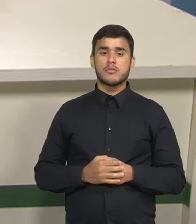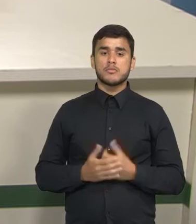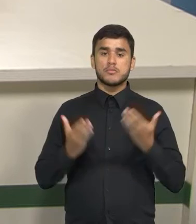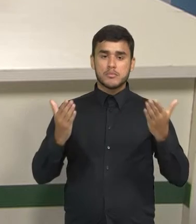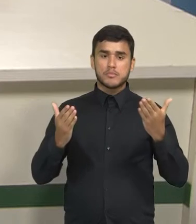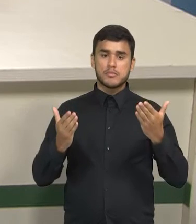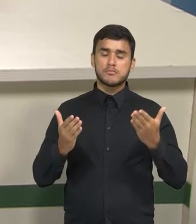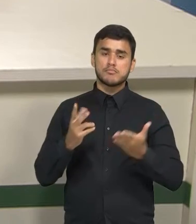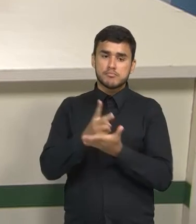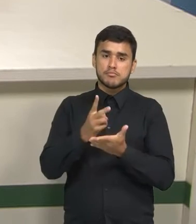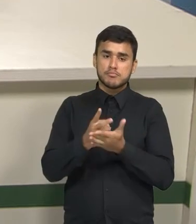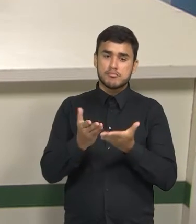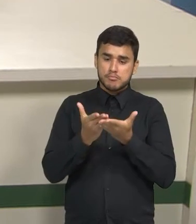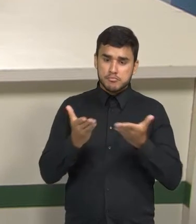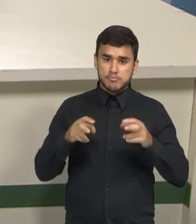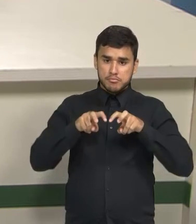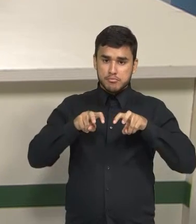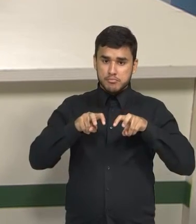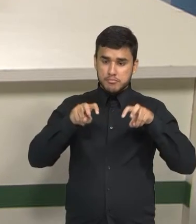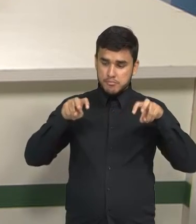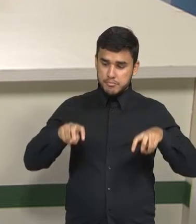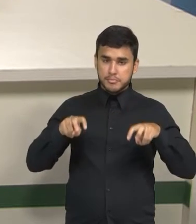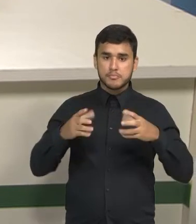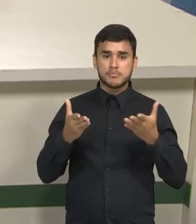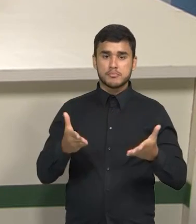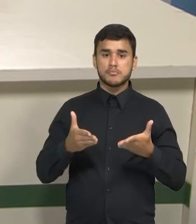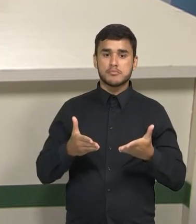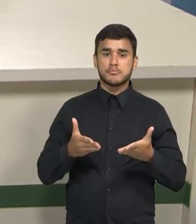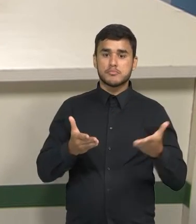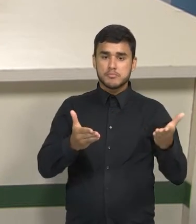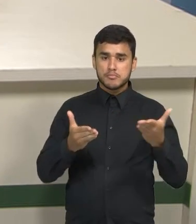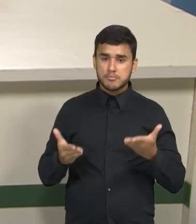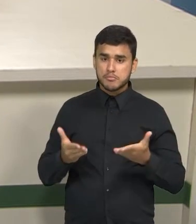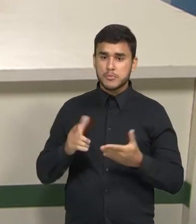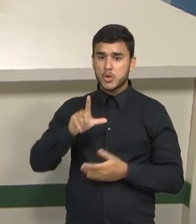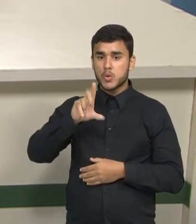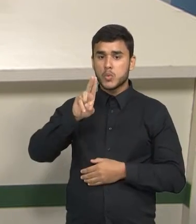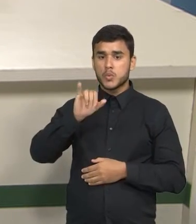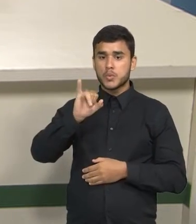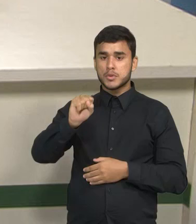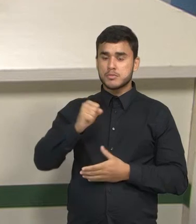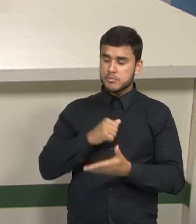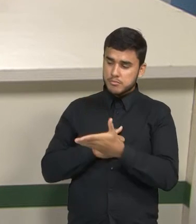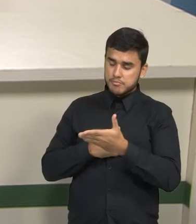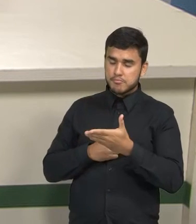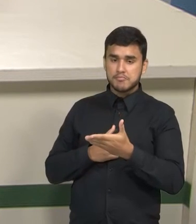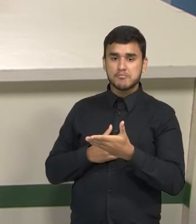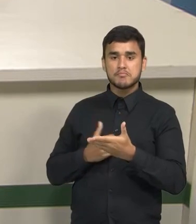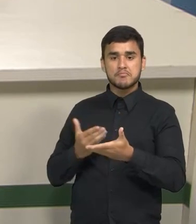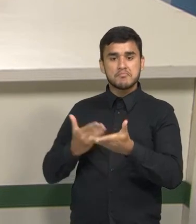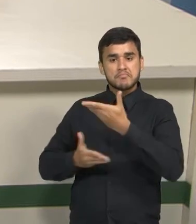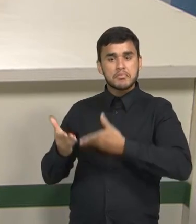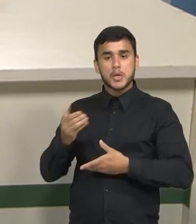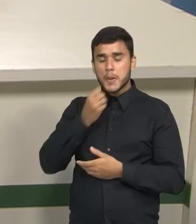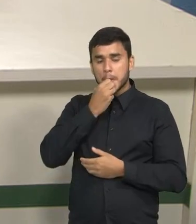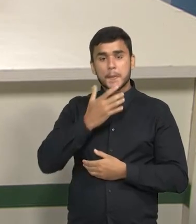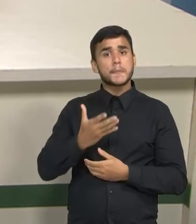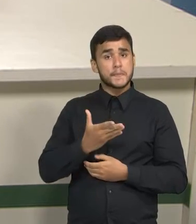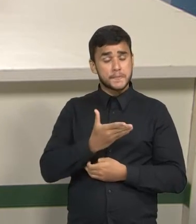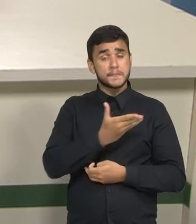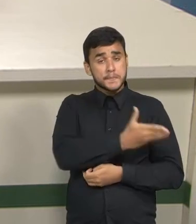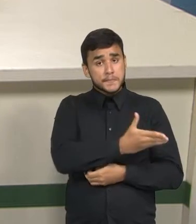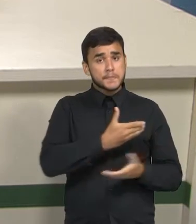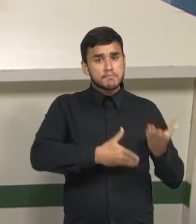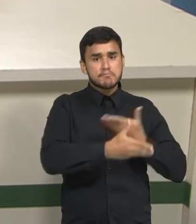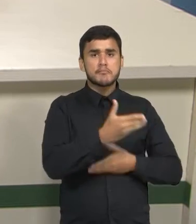Nós estamos sem convidado durante esse período. O Luiz está sempre nos ajudando aqui, porque não está fácil, né?